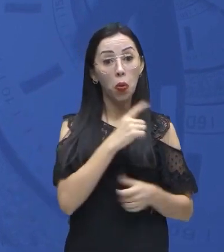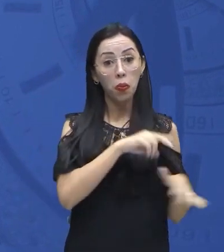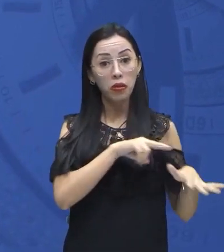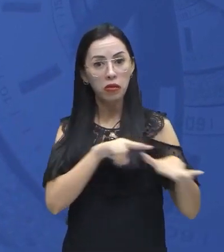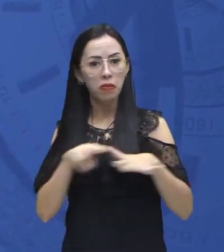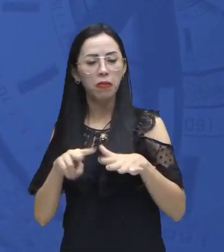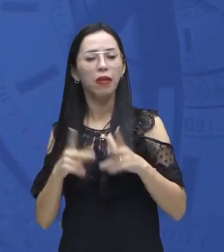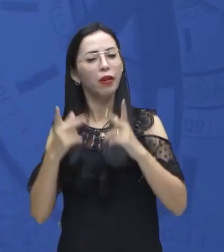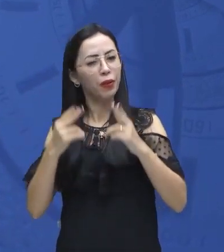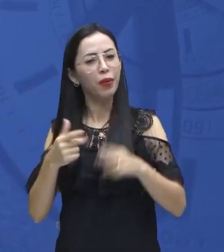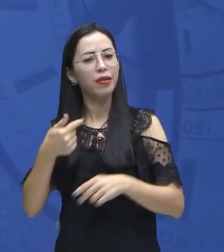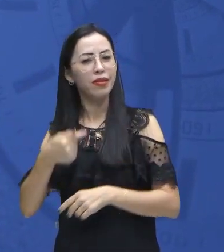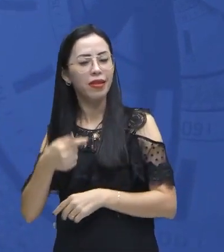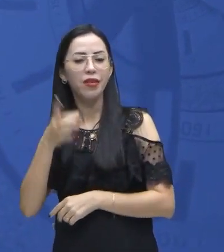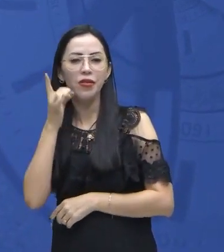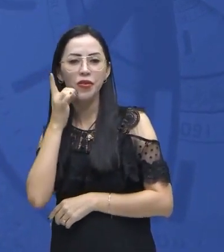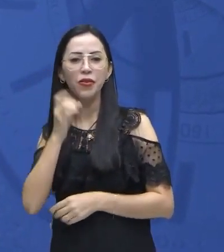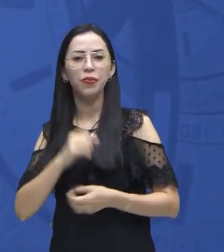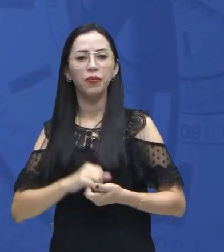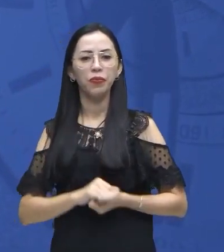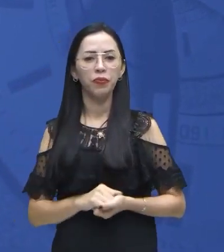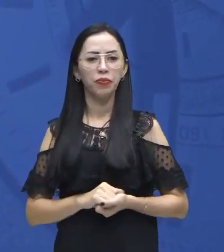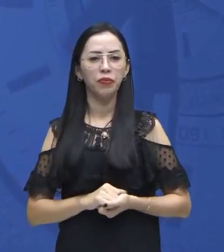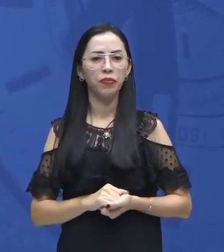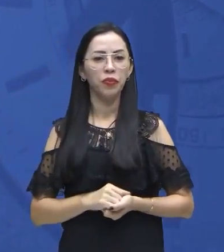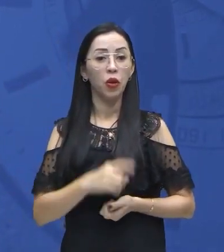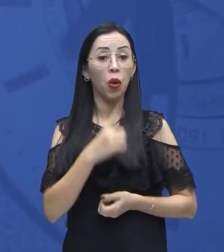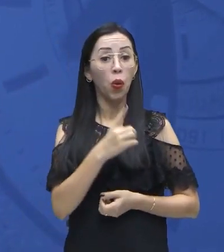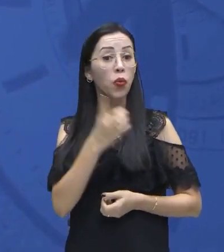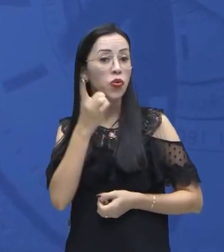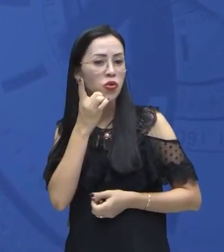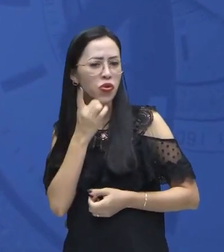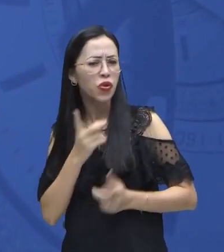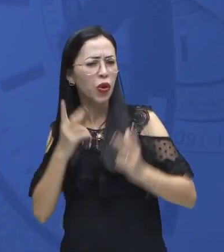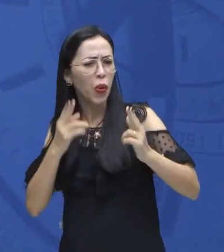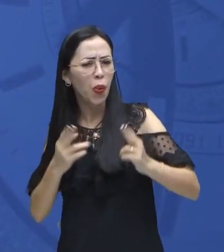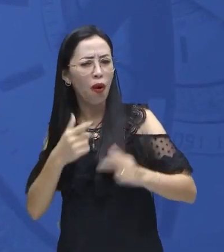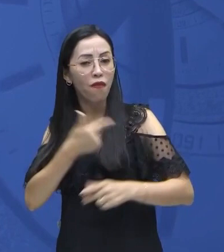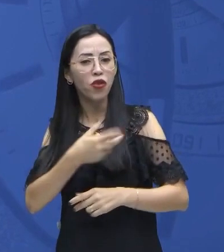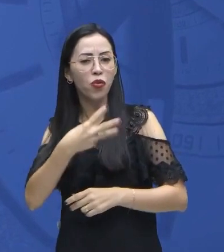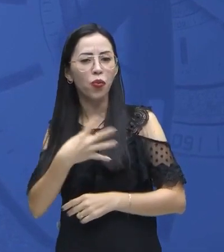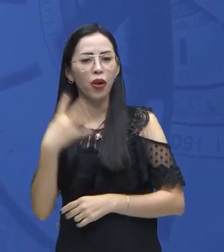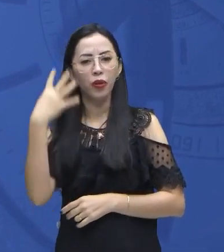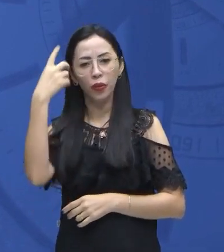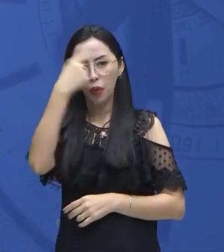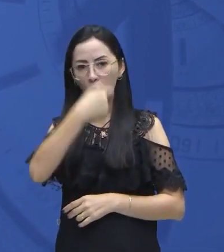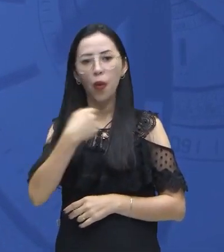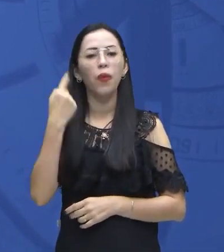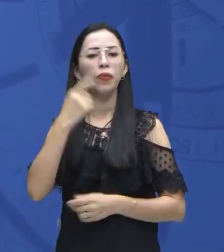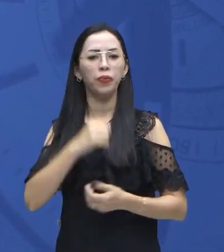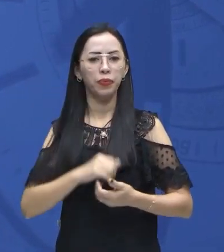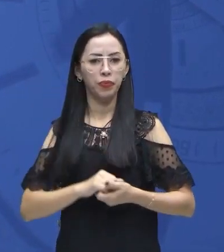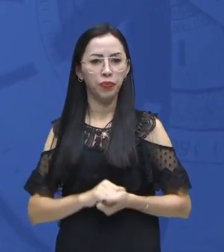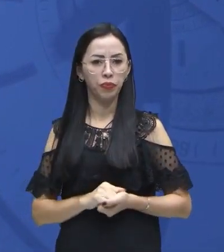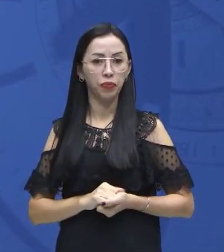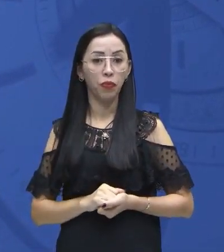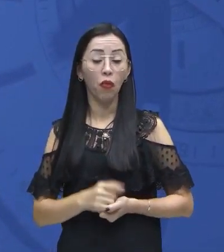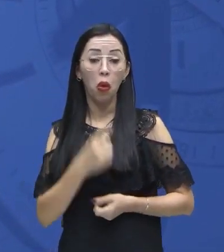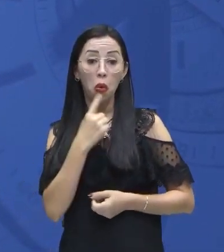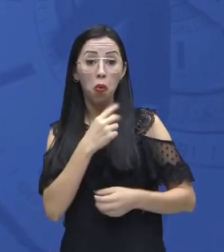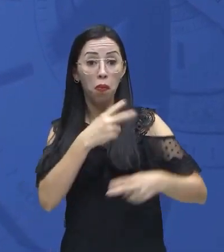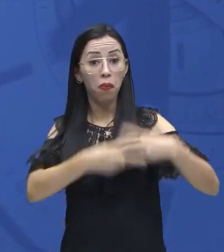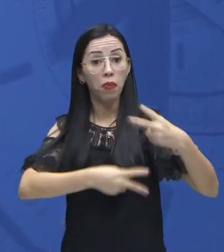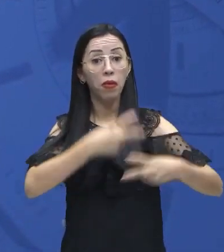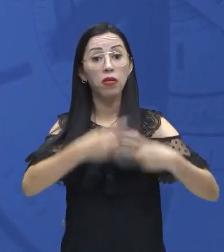semana é igual a 7 dias. Um dia é igual a 24 horas. Um